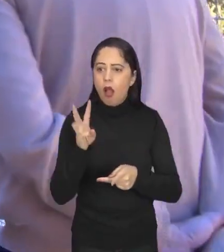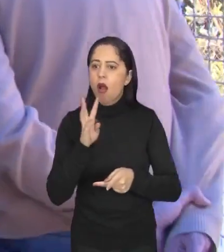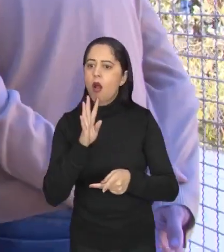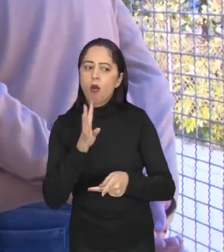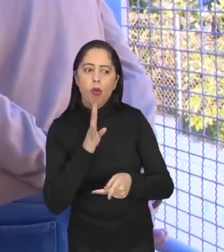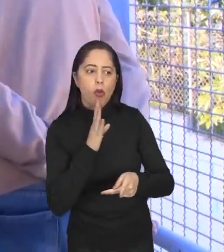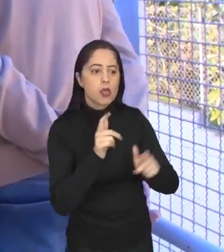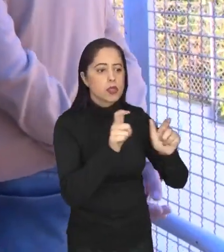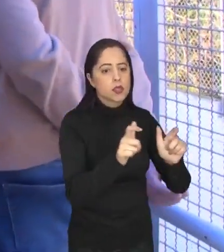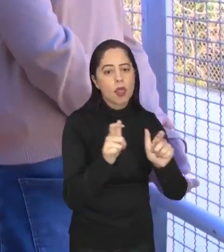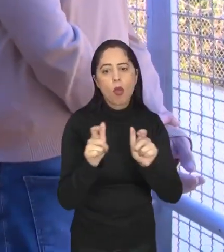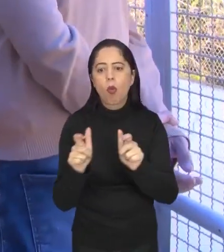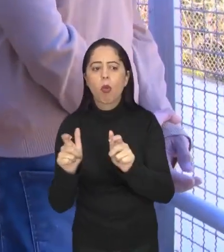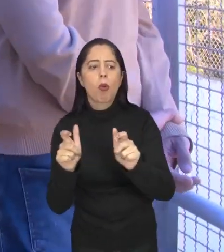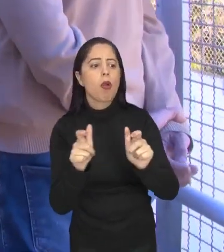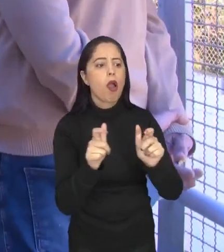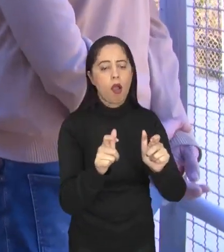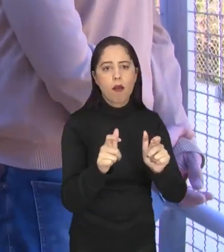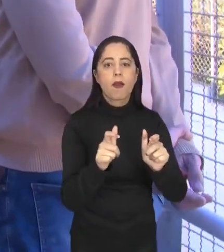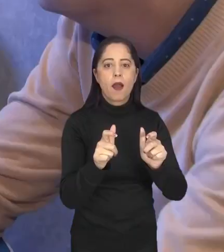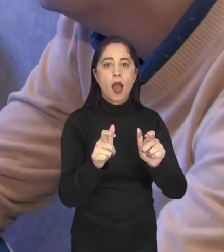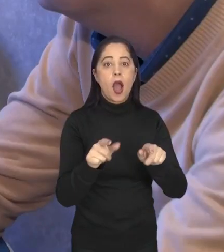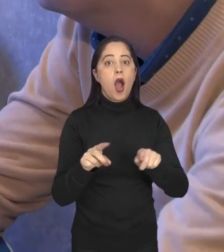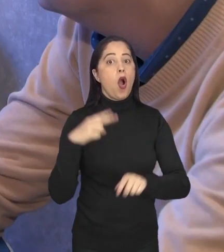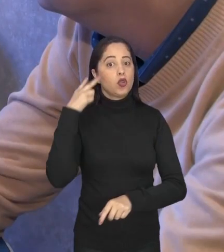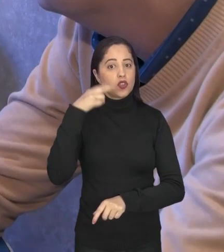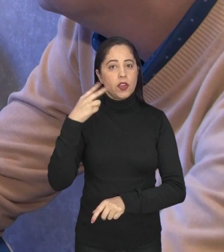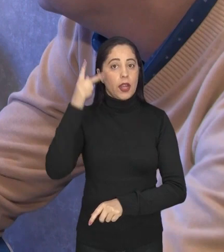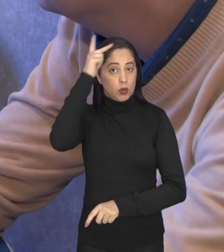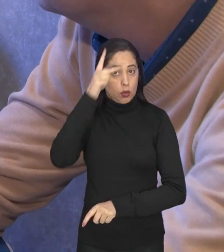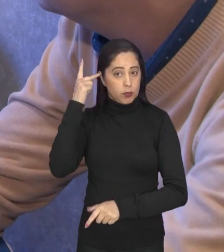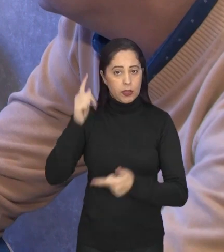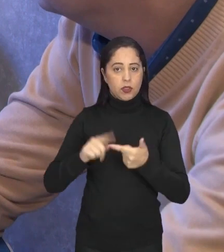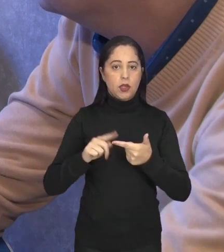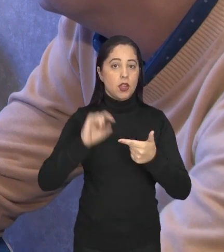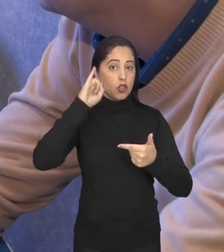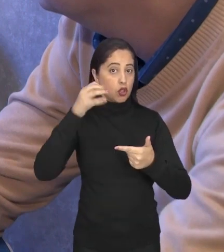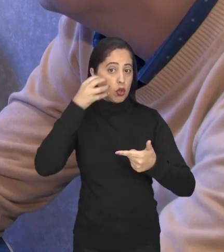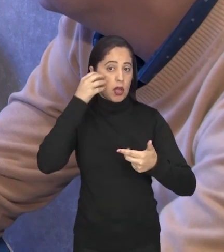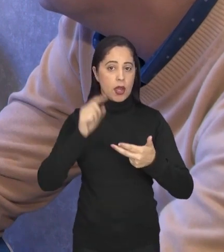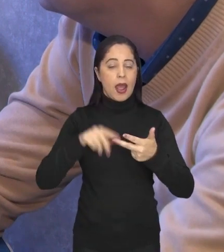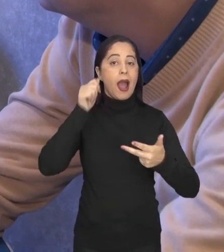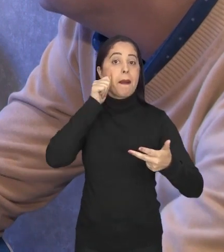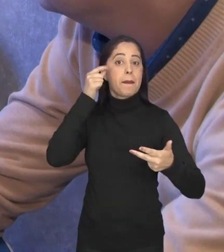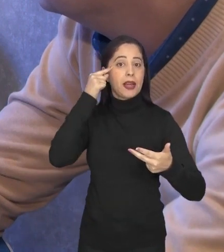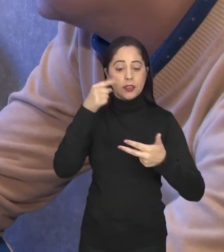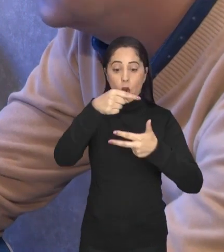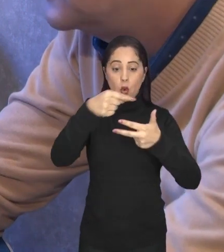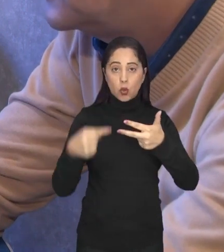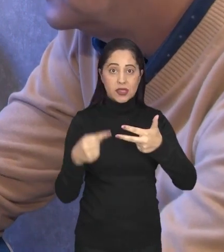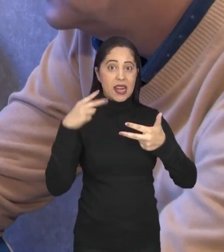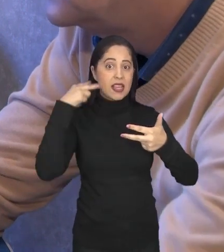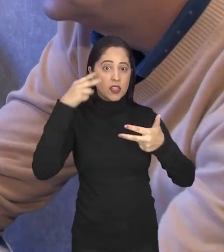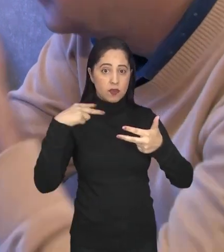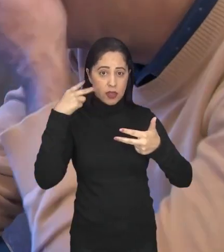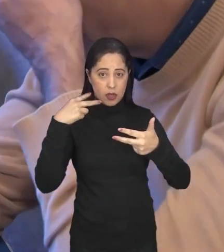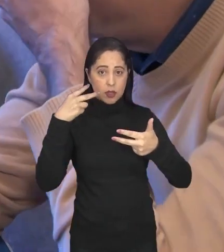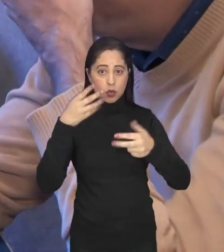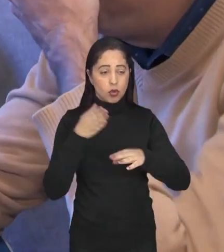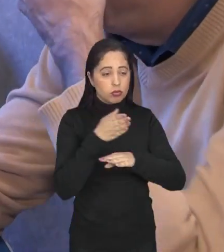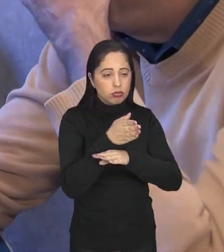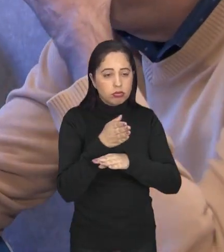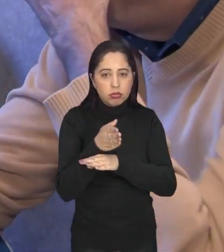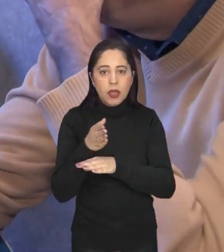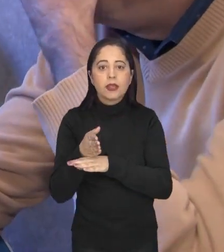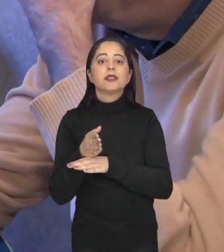espaço oferece e as demandas da instituição. O encontro contou com a presença dos vereadores Fernando Petiti, Juliana Fraga